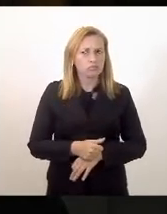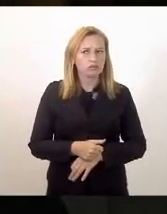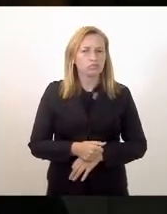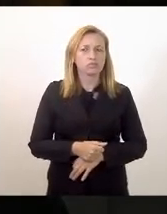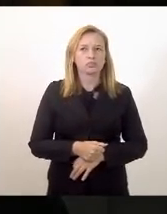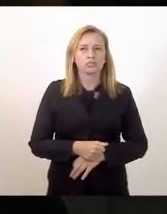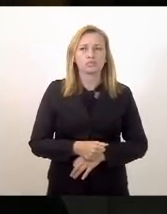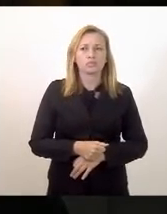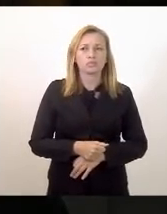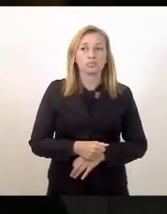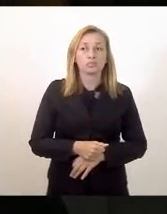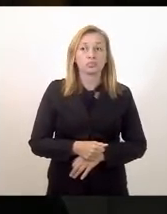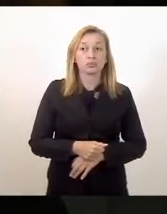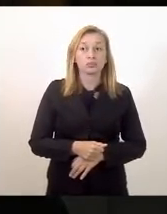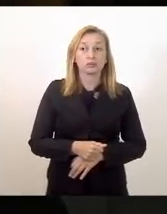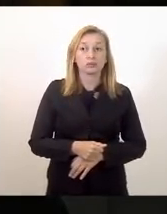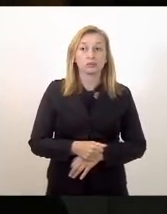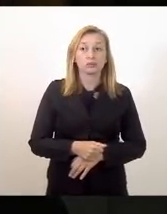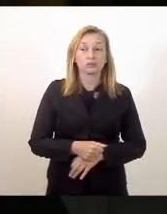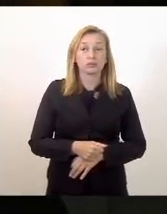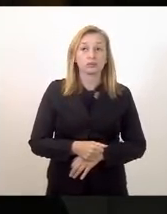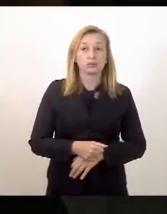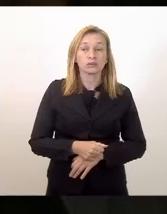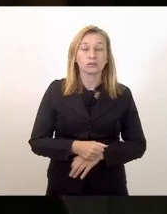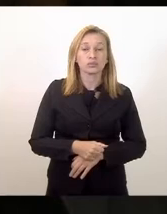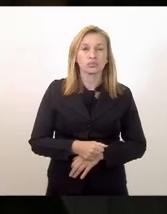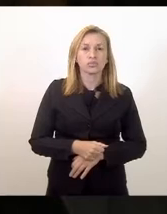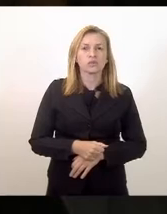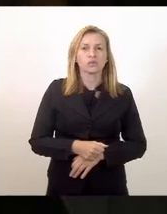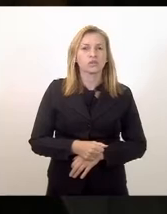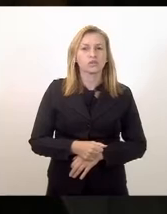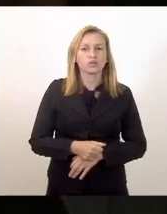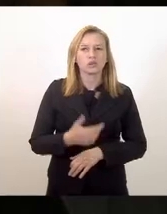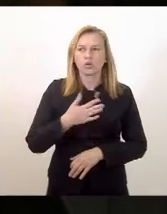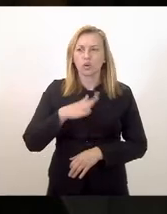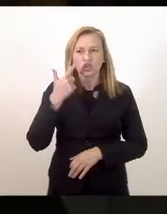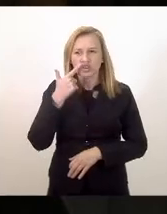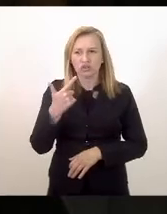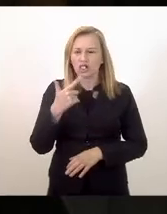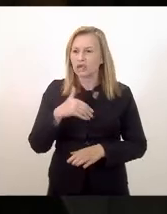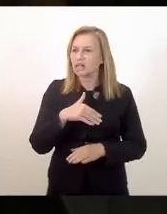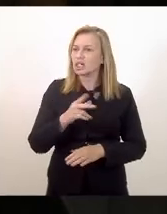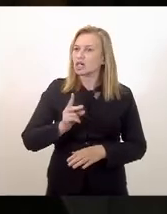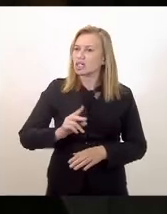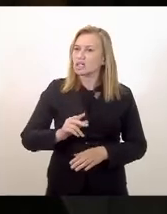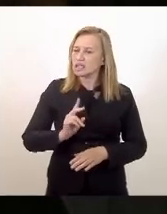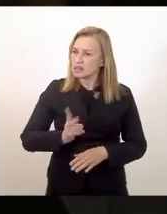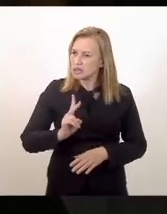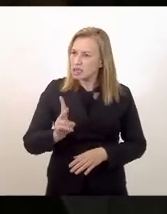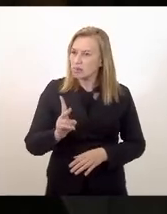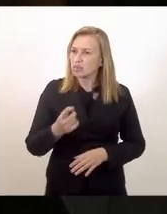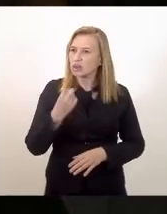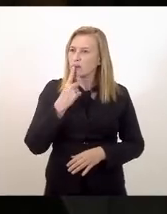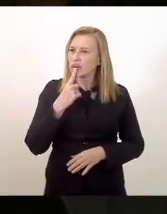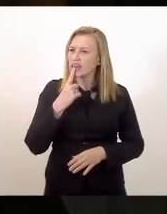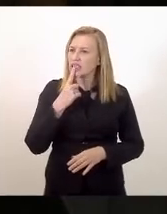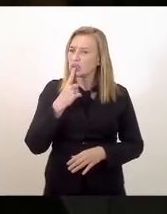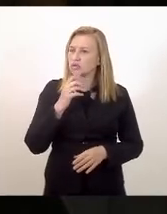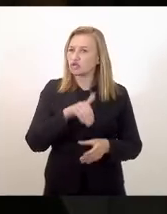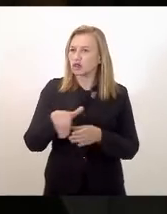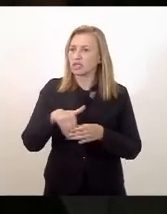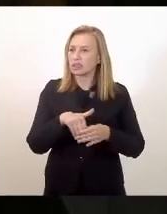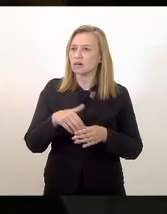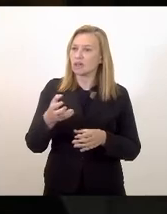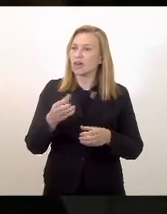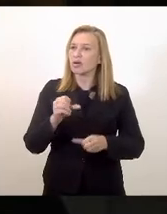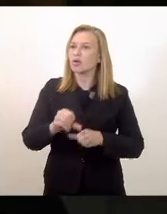me incomoda muito, porque isso revela a fragilidade da nossa democracia, que todo ano que antecede uma eleição, deputada Marta Rocha, tem uma mudança nas regras do